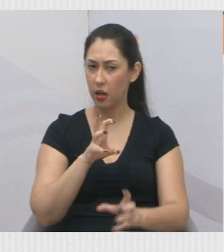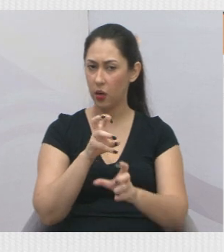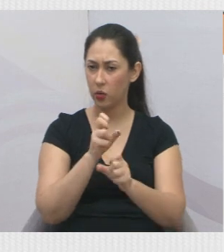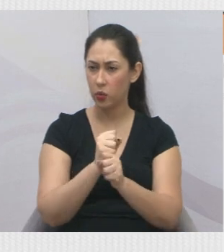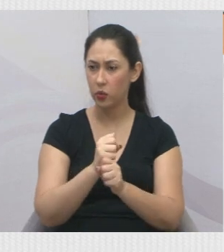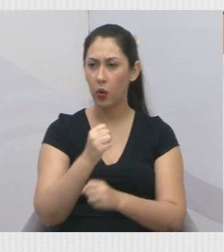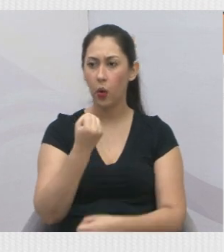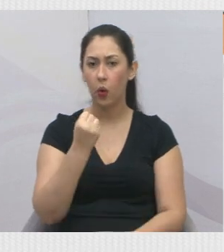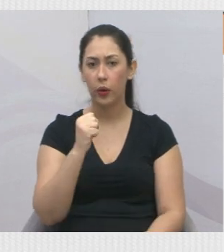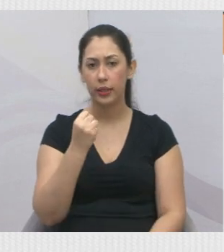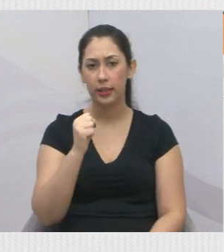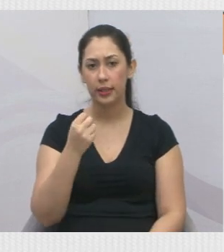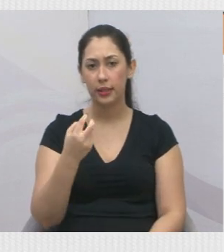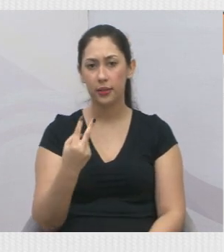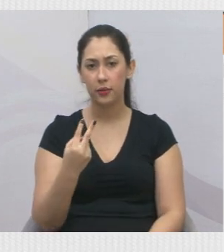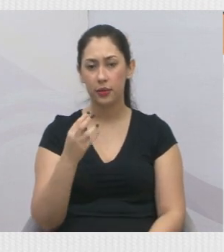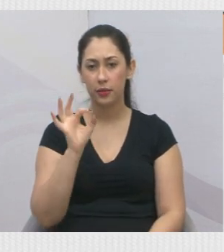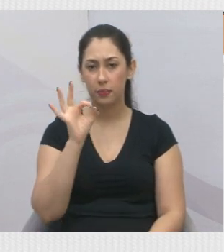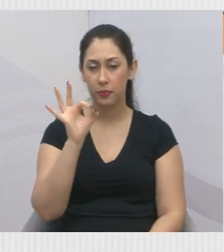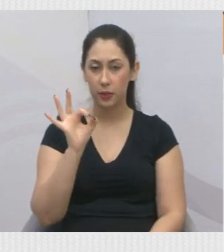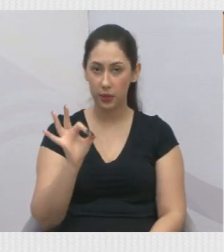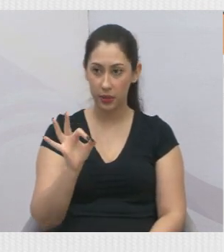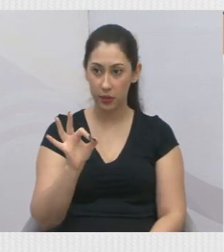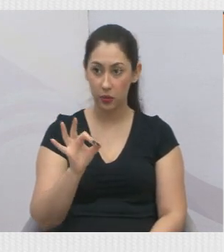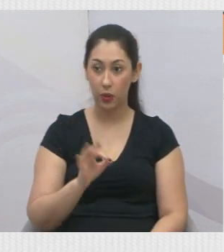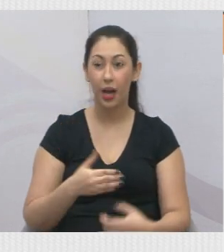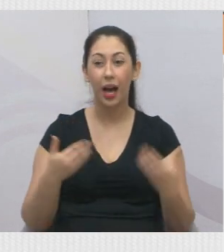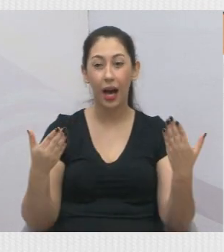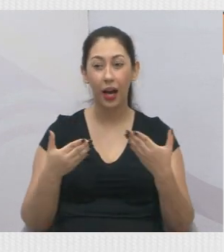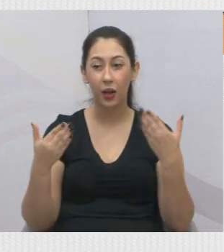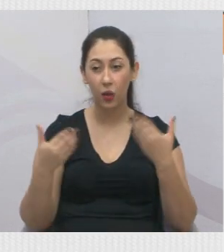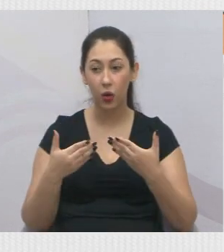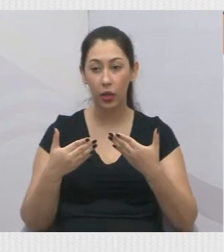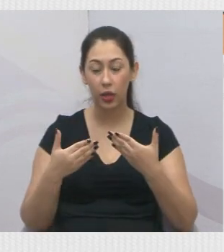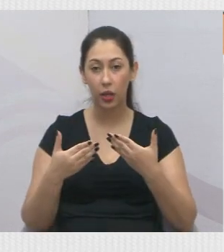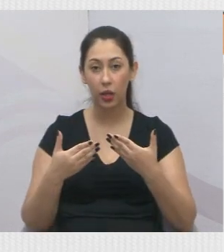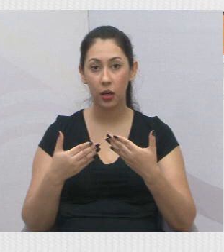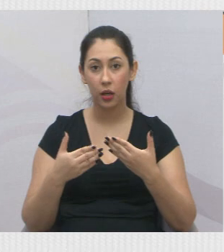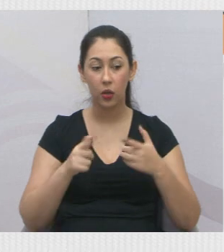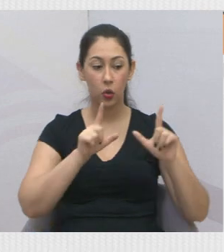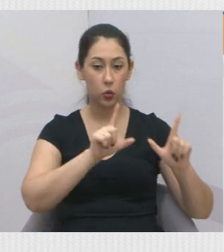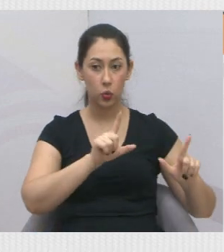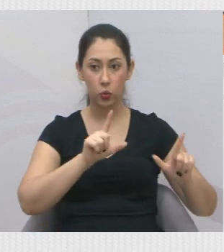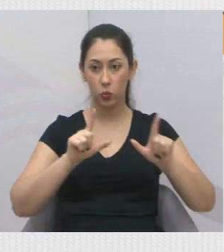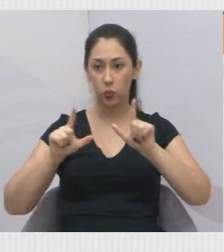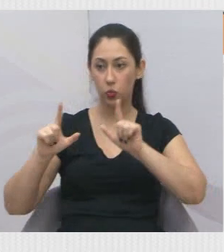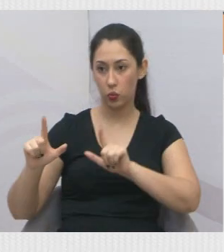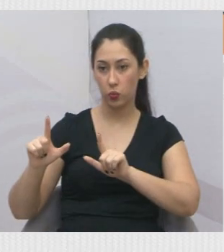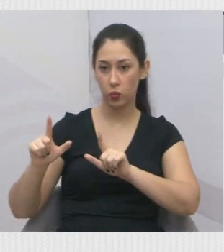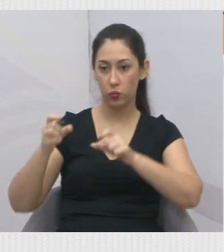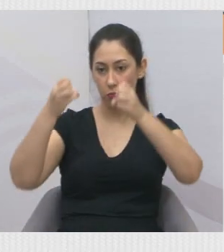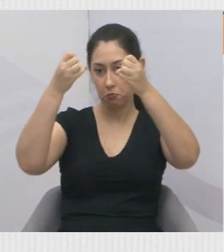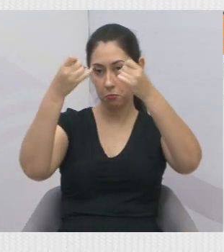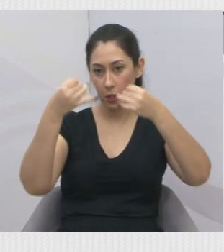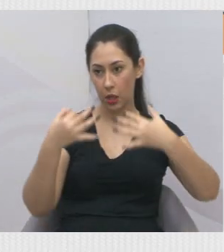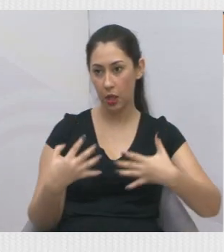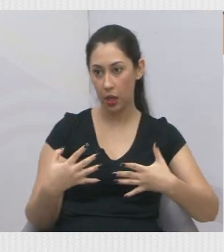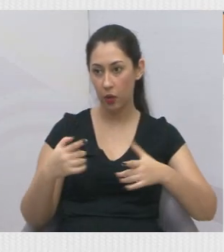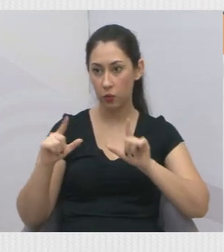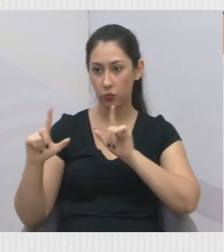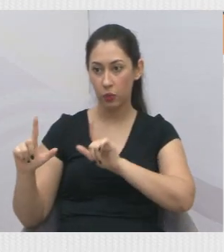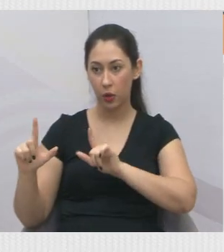174.081, atingindo 82%. O somatório agora dos dois, pode abrir todos? Aqui,